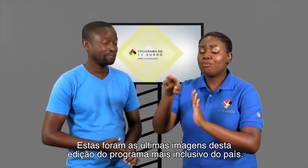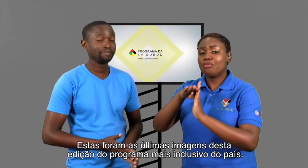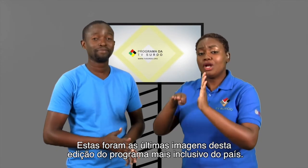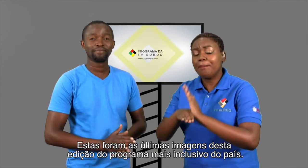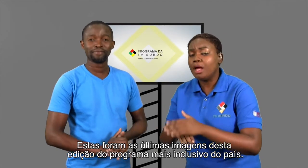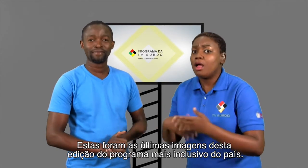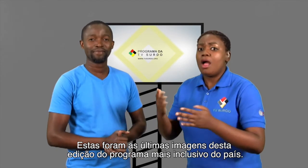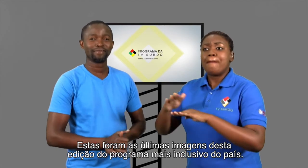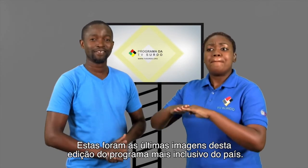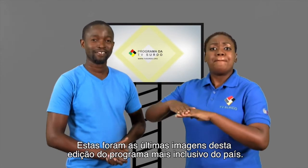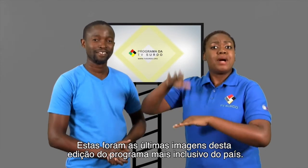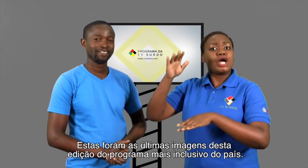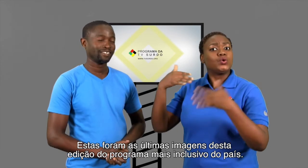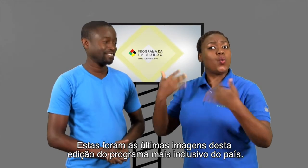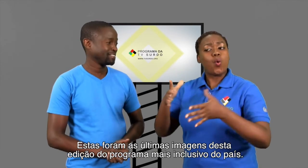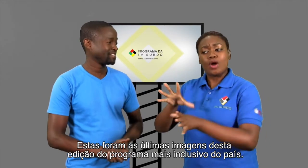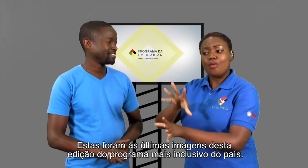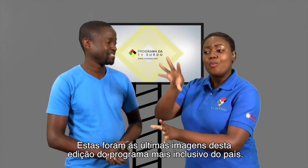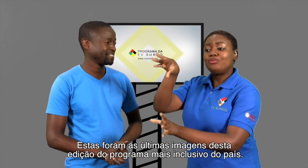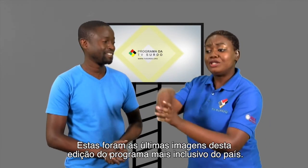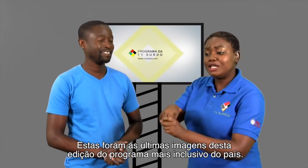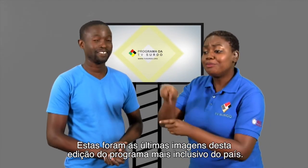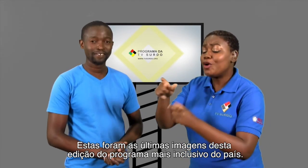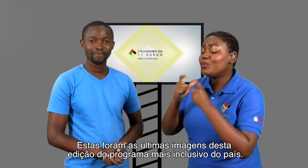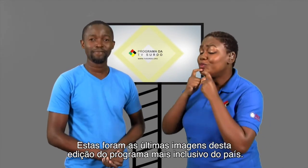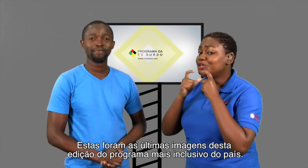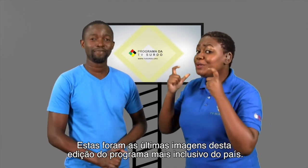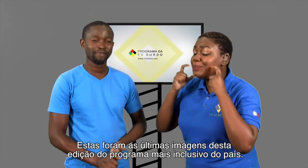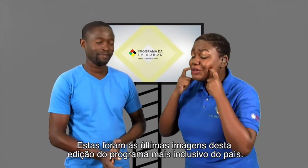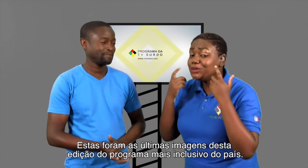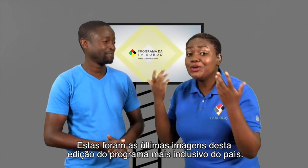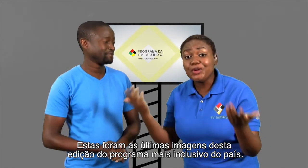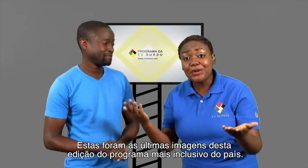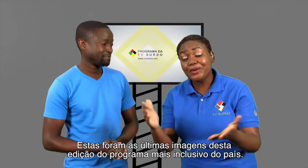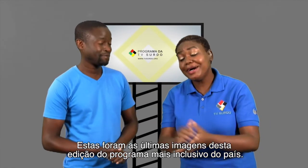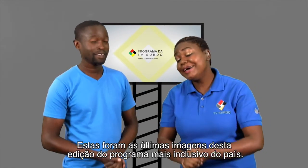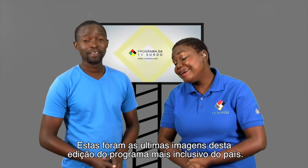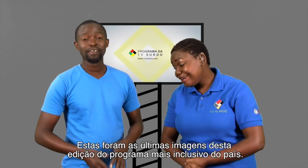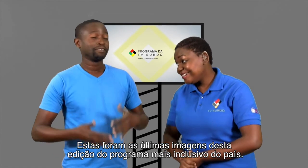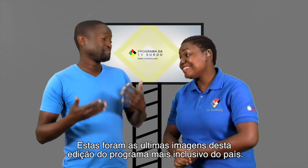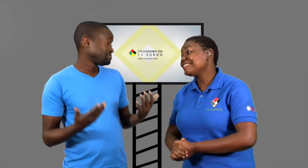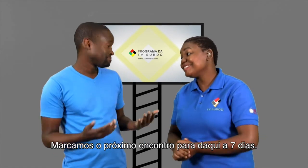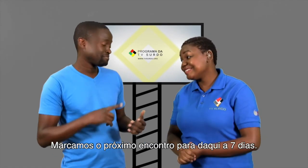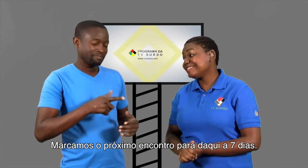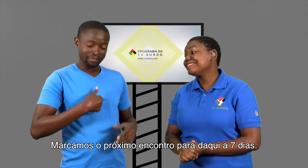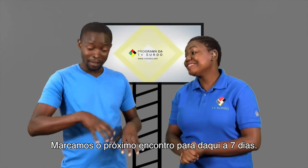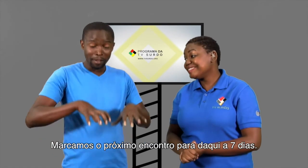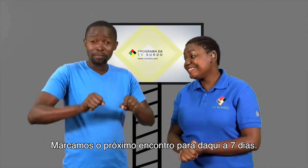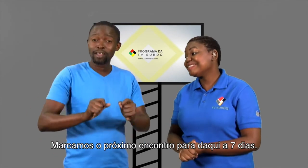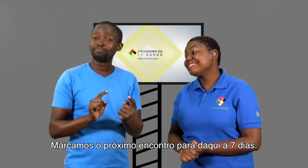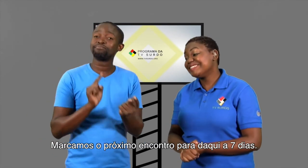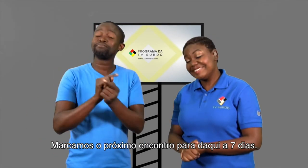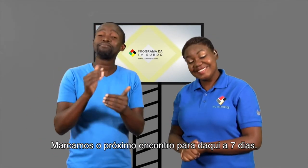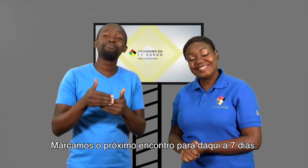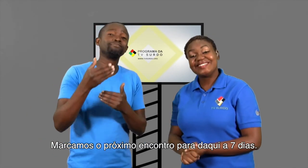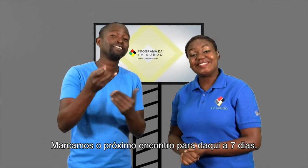Estas foram as últimas imagens desta edição do programa mais inclusivo do país.